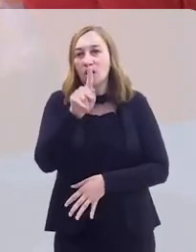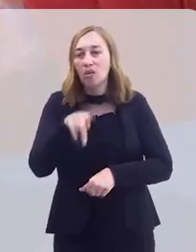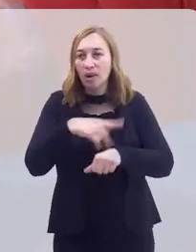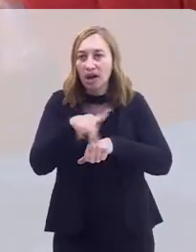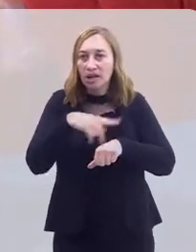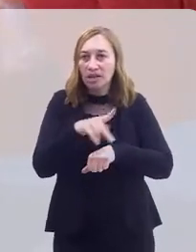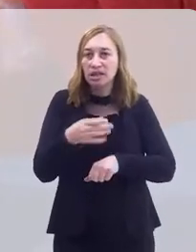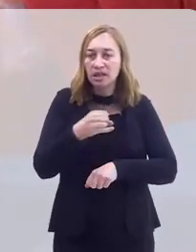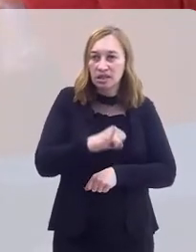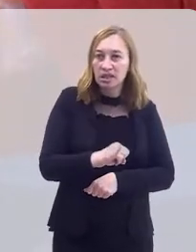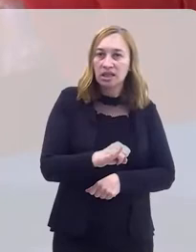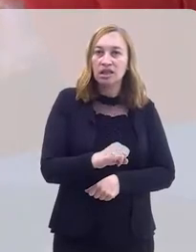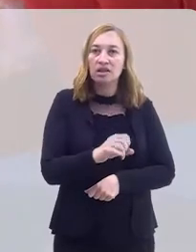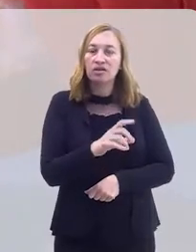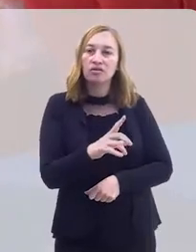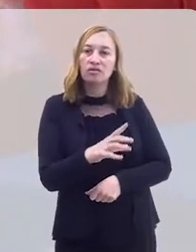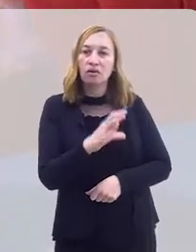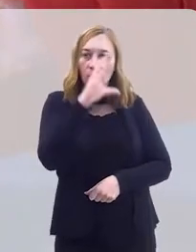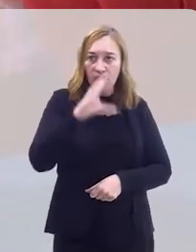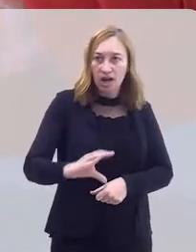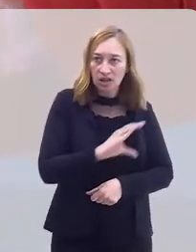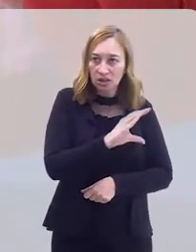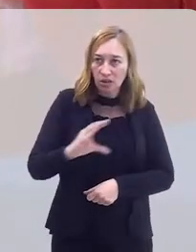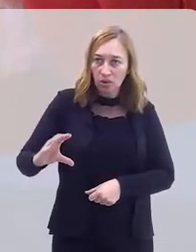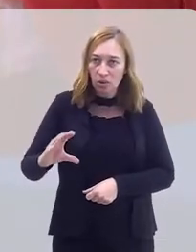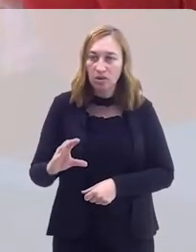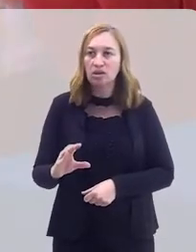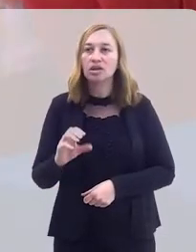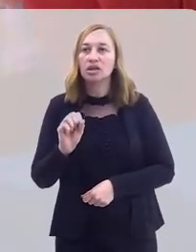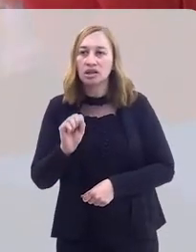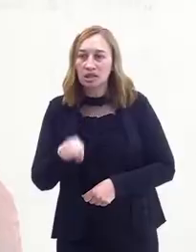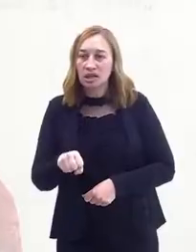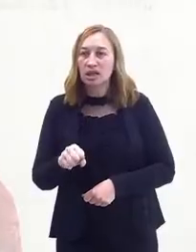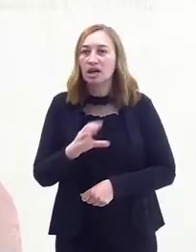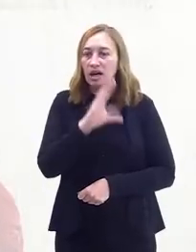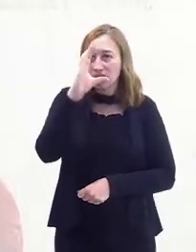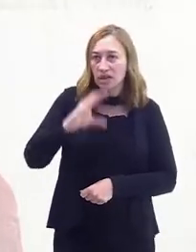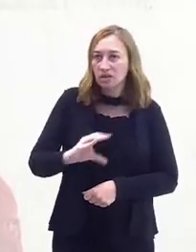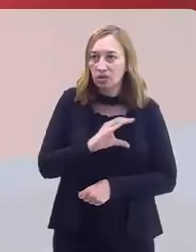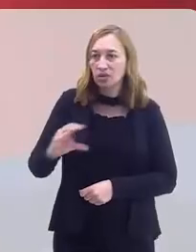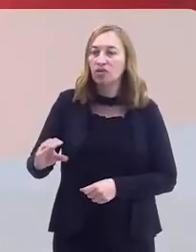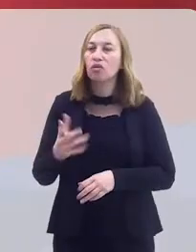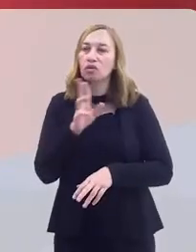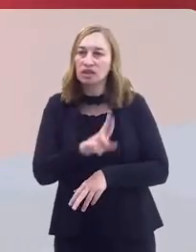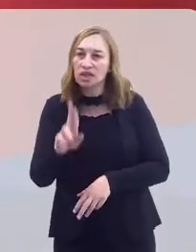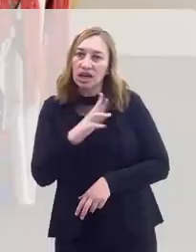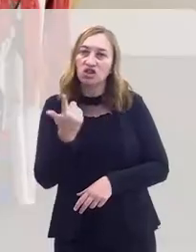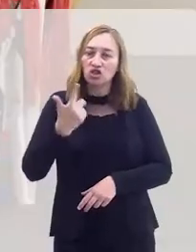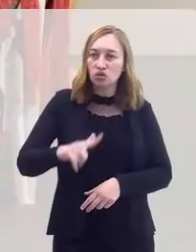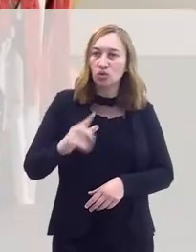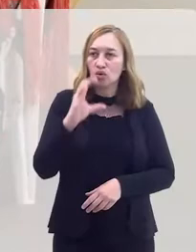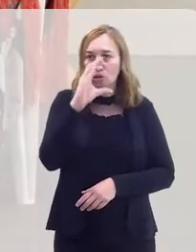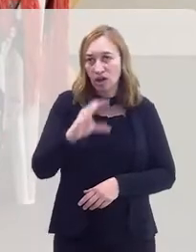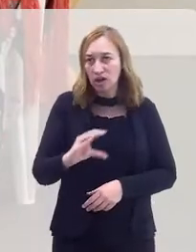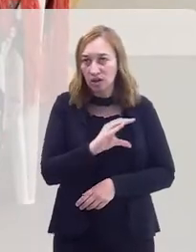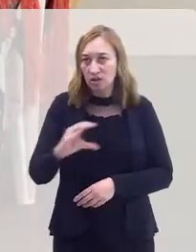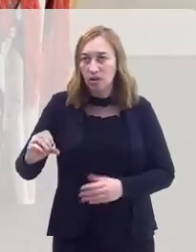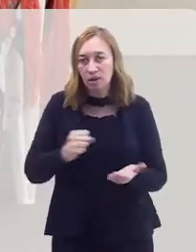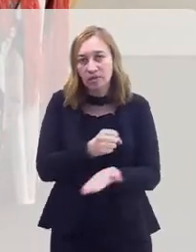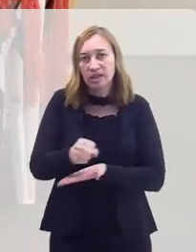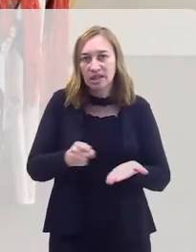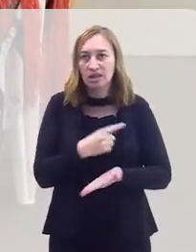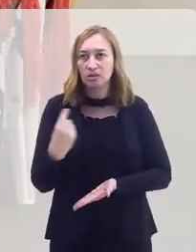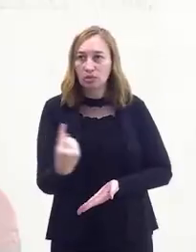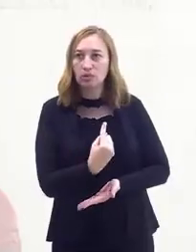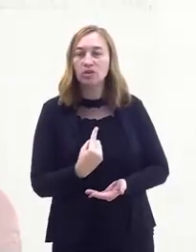caso, for católica, a maioria dos ciganos vão ser católica, mas então, não que seja uma regra. Vou usar de novo o catolicismo para que a gente se baseie